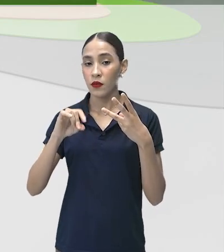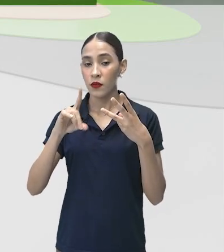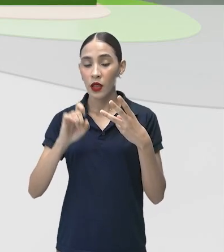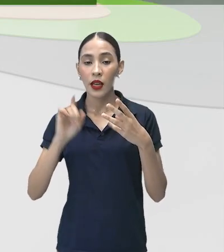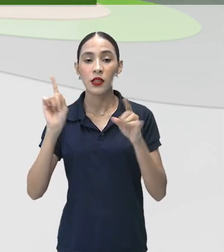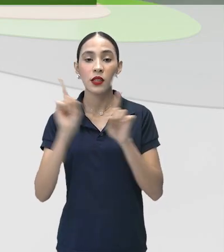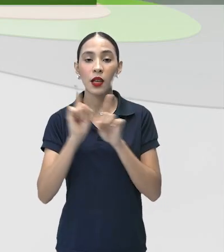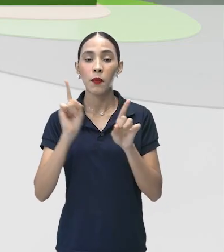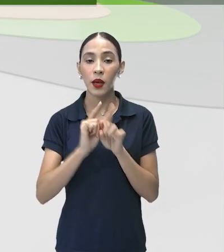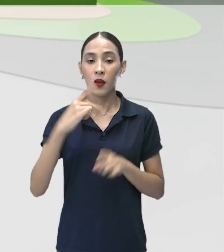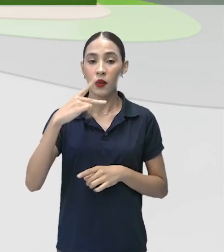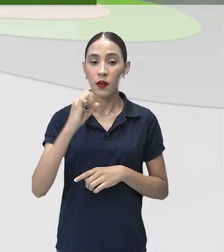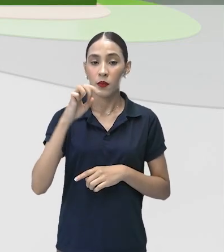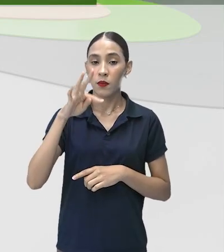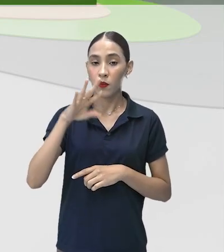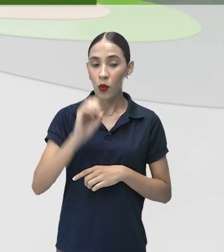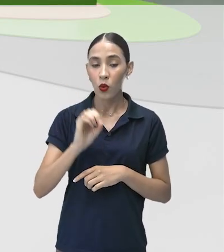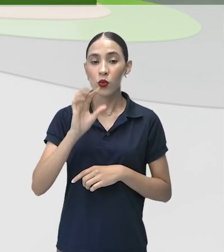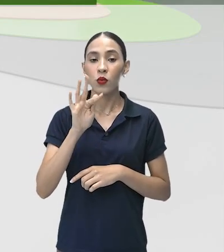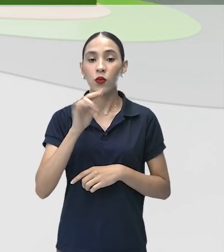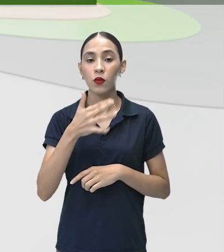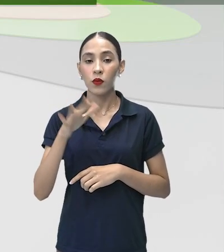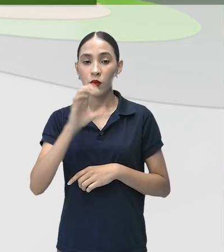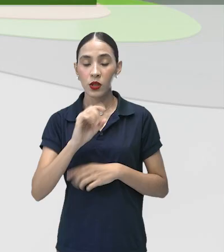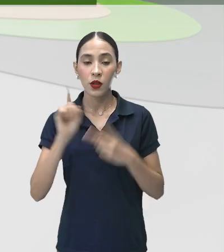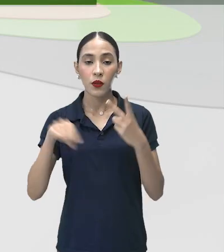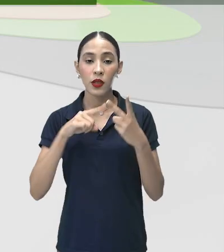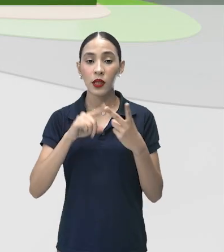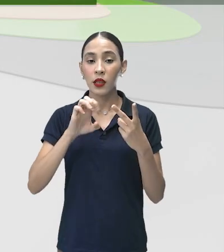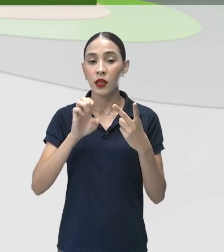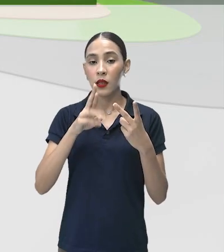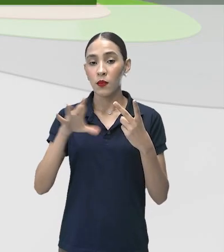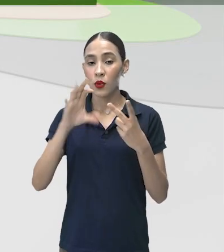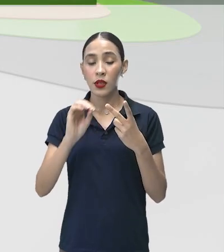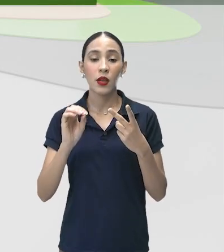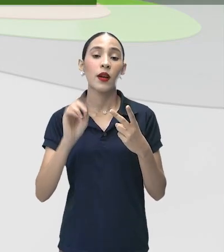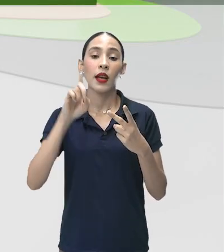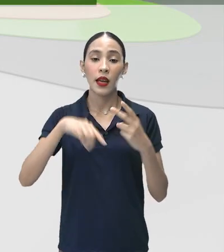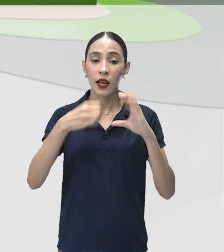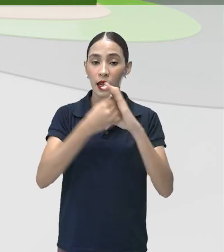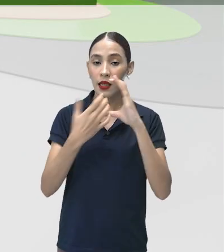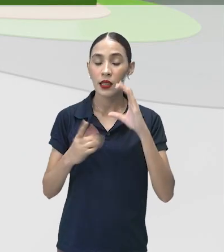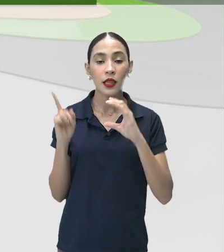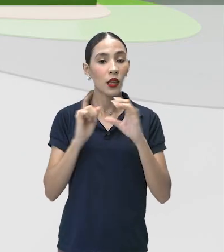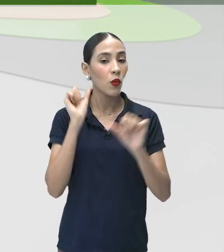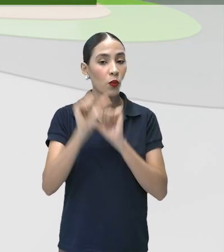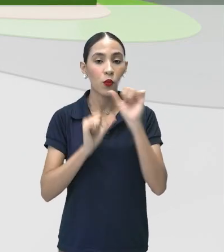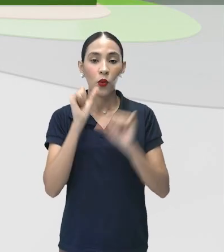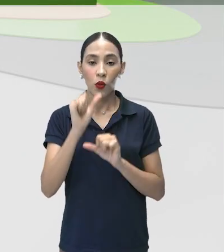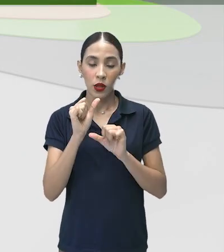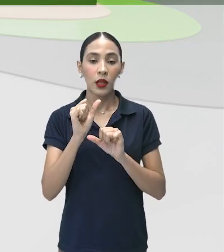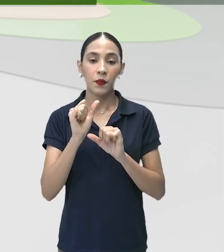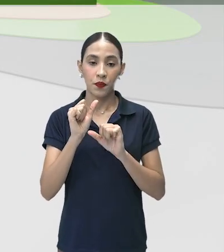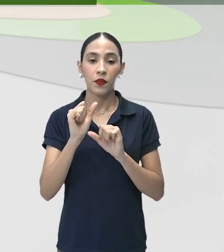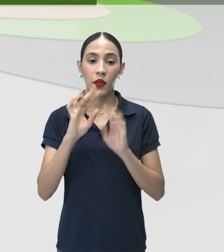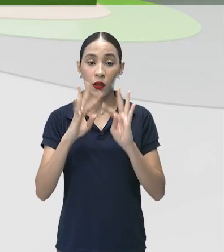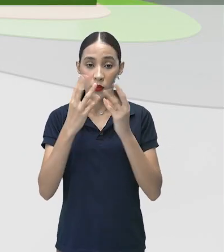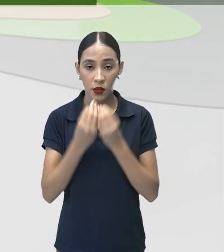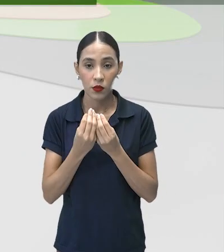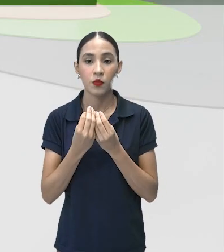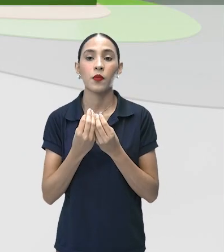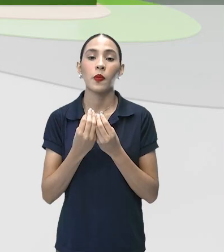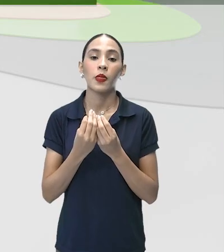ponto de fusão e ebulição. Então, são características que não vão alterar a natureza daquele